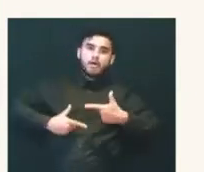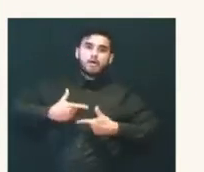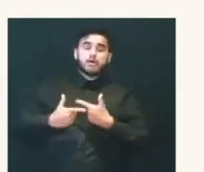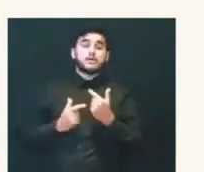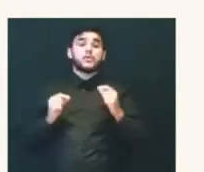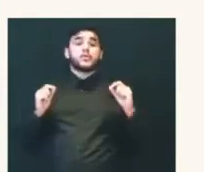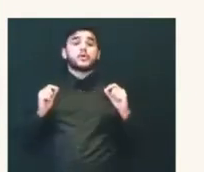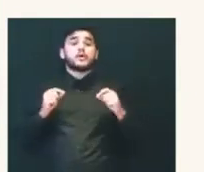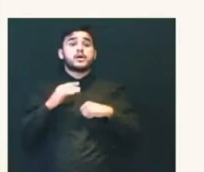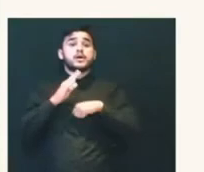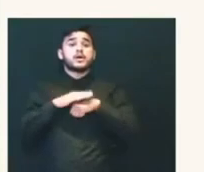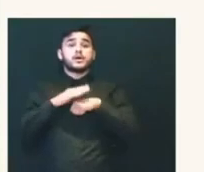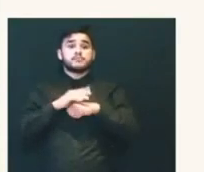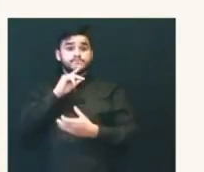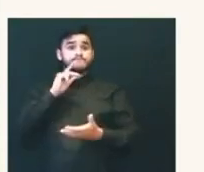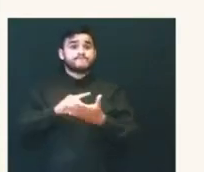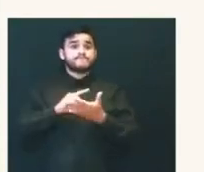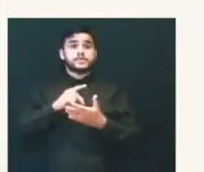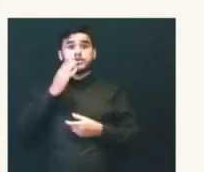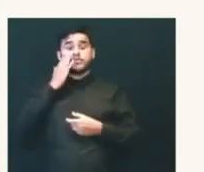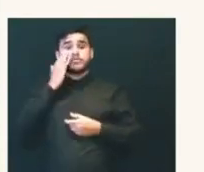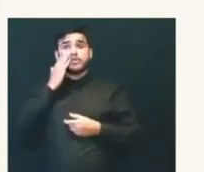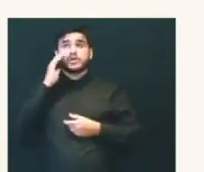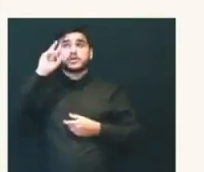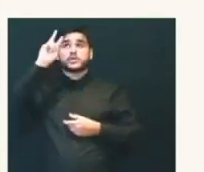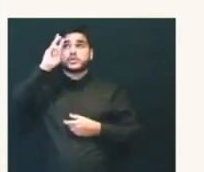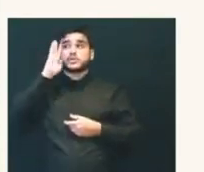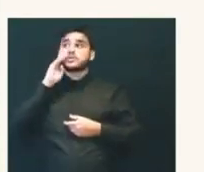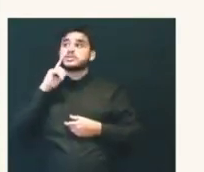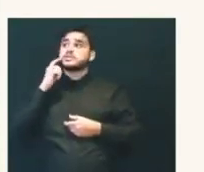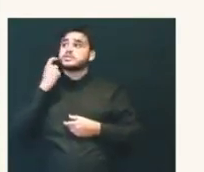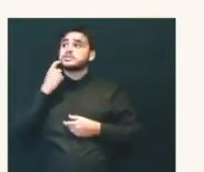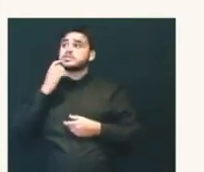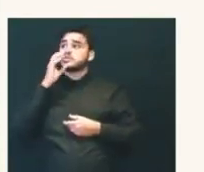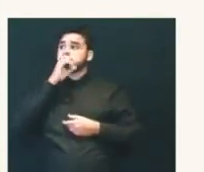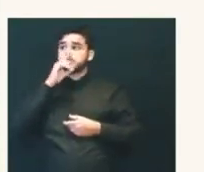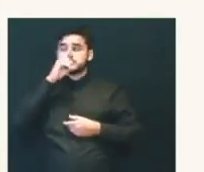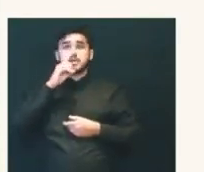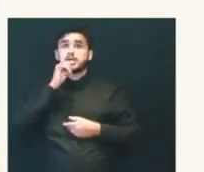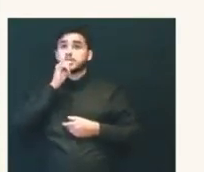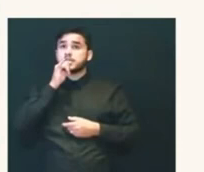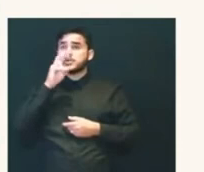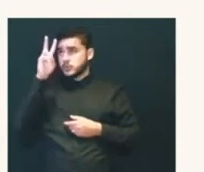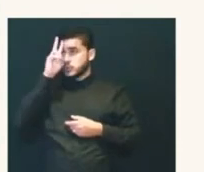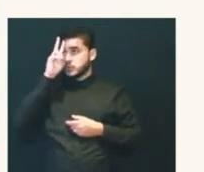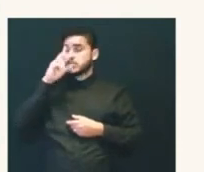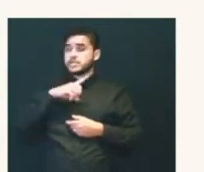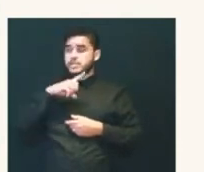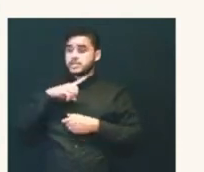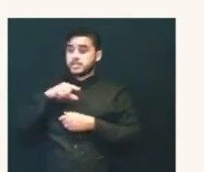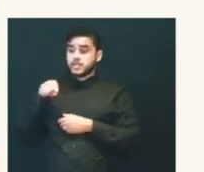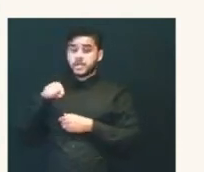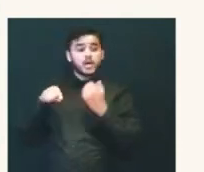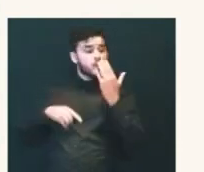que identificar a realidade. Na segunda-feira, ele sempre tem consulta. Então, se ele sempre tem consulta, precisa realmente já ser